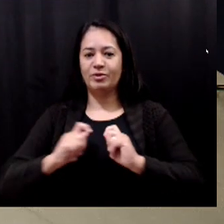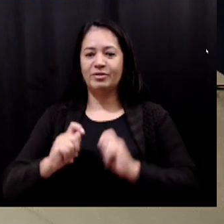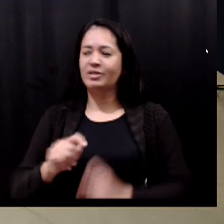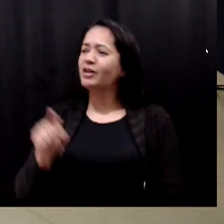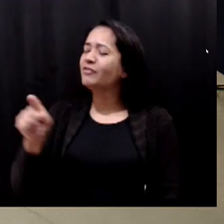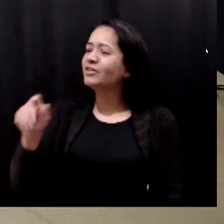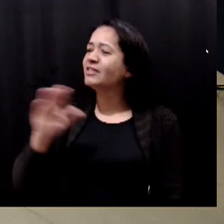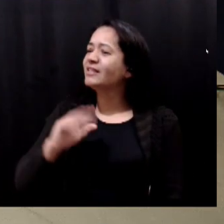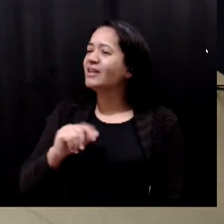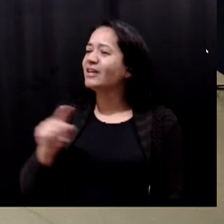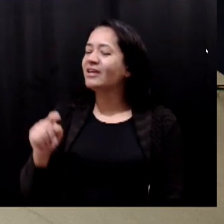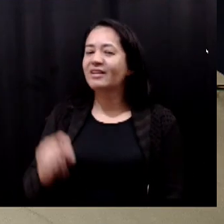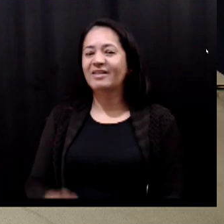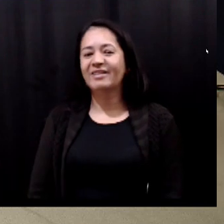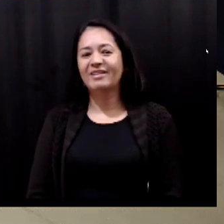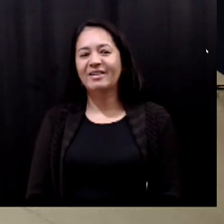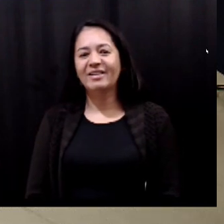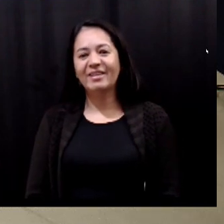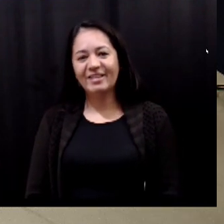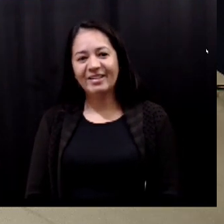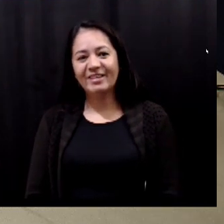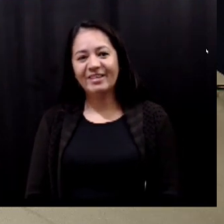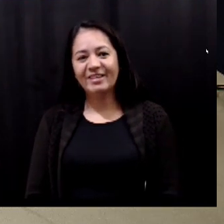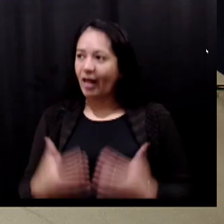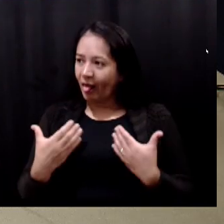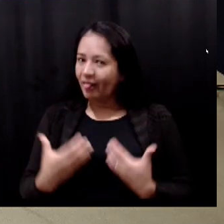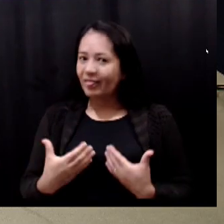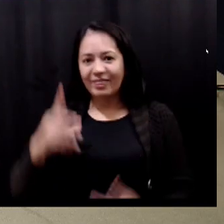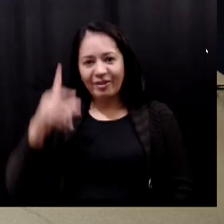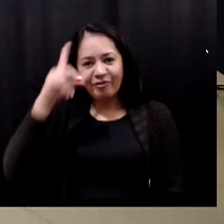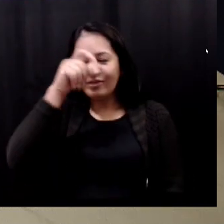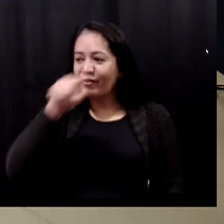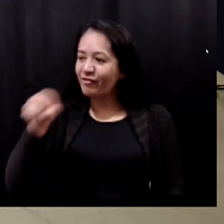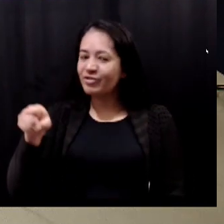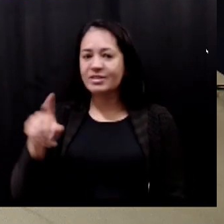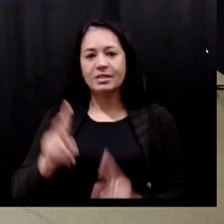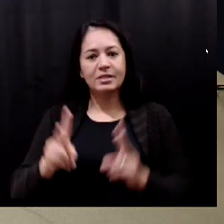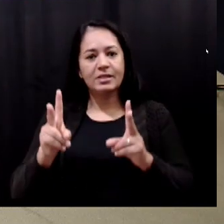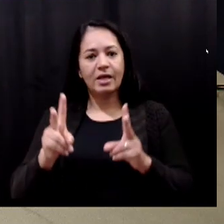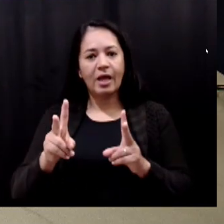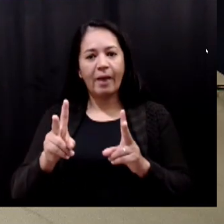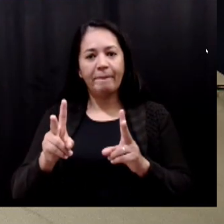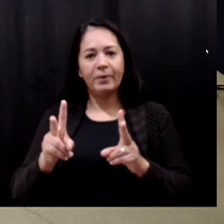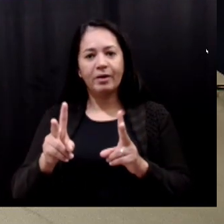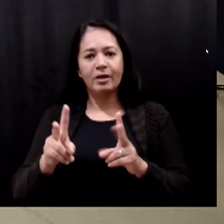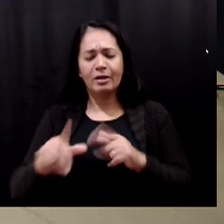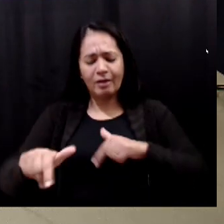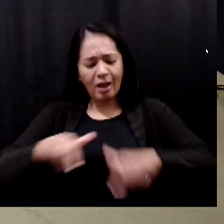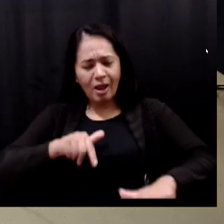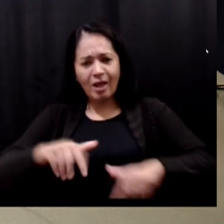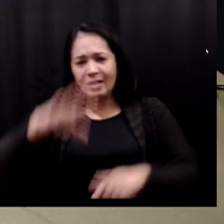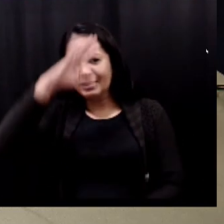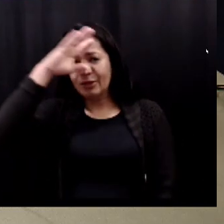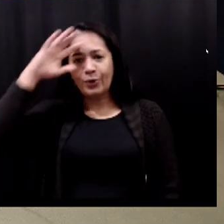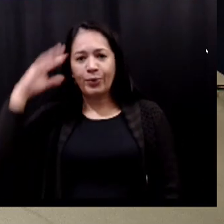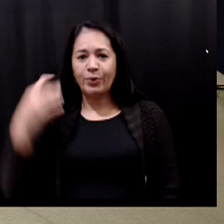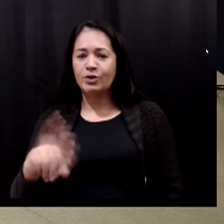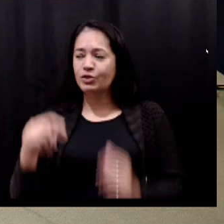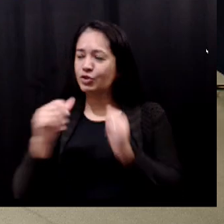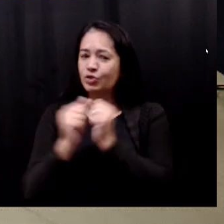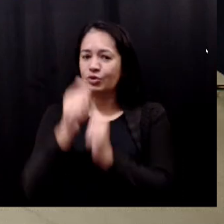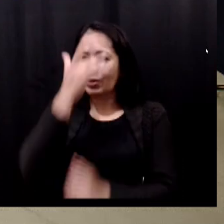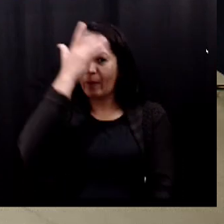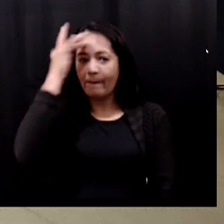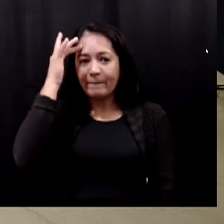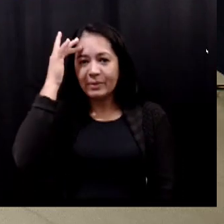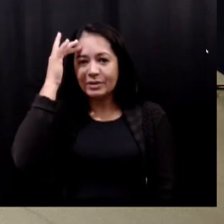O negócio é tenso, porque assim, vocês estão o tempo todo trabalhando com pessoas, e com pessoas que vêm e